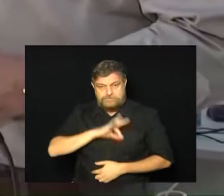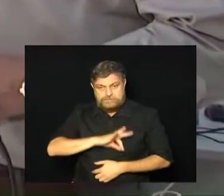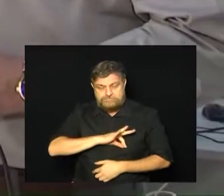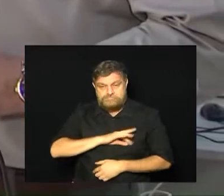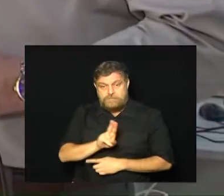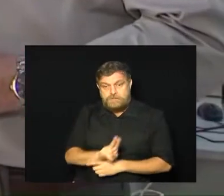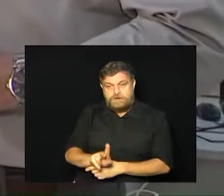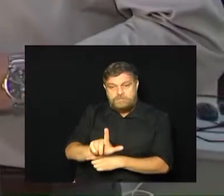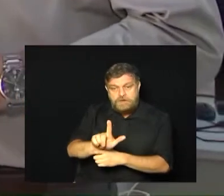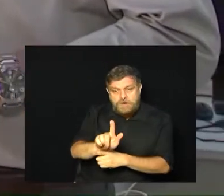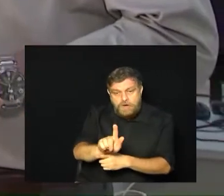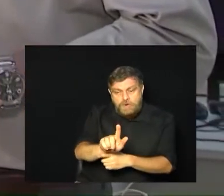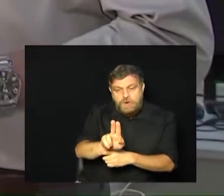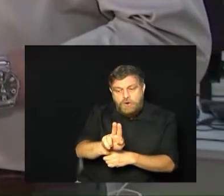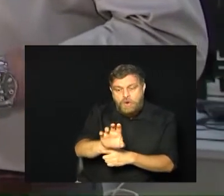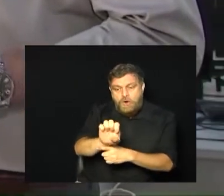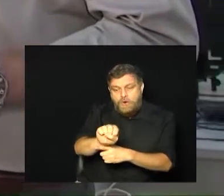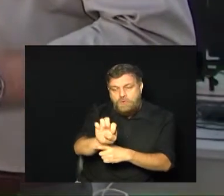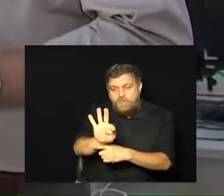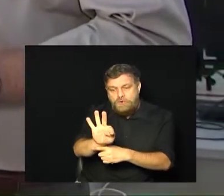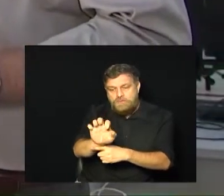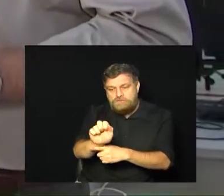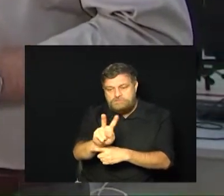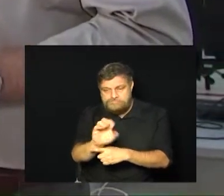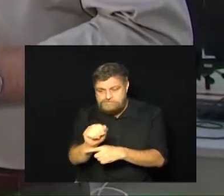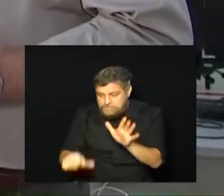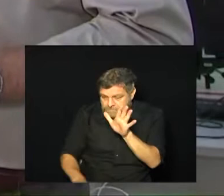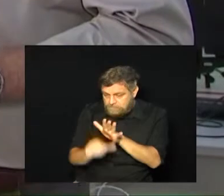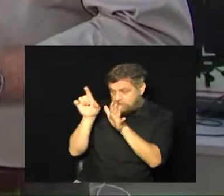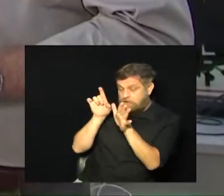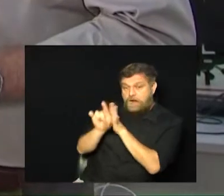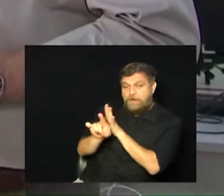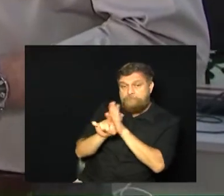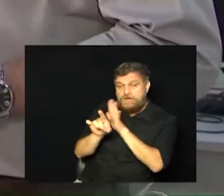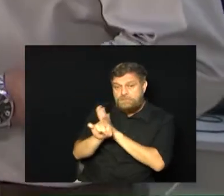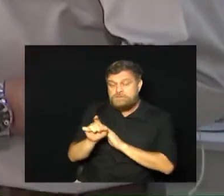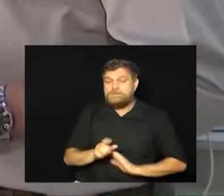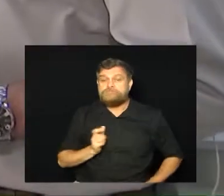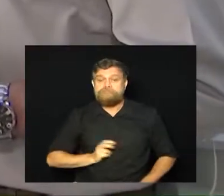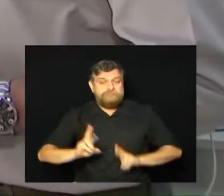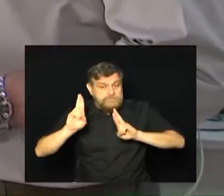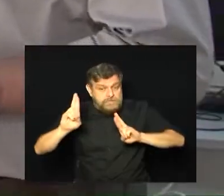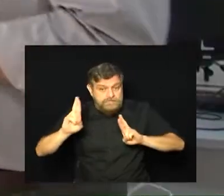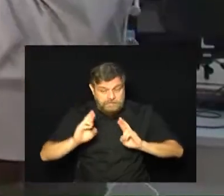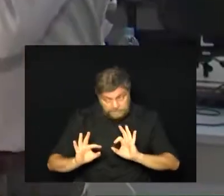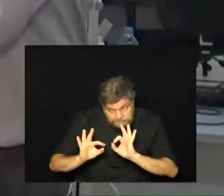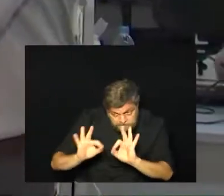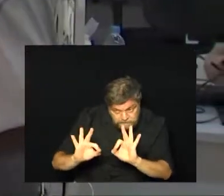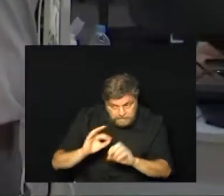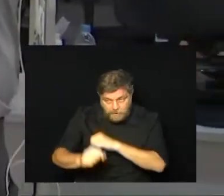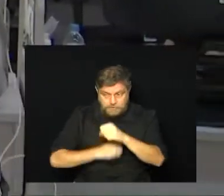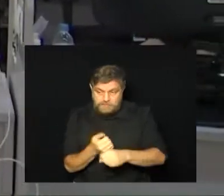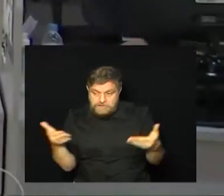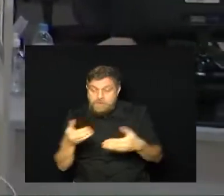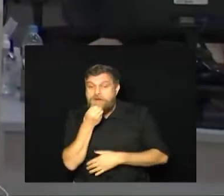para falar justamente a respeito dessa situação. Expectativa. Primeira pergunta, secretário, já. A expectativa é positiva para esse ano? Muito bom dia para o